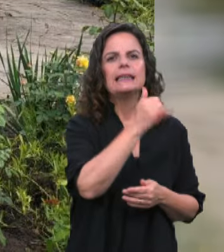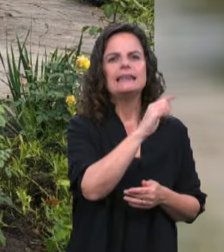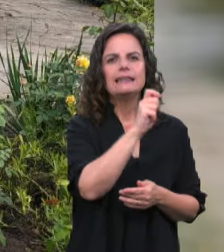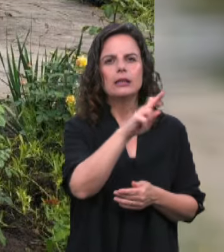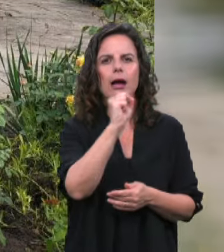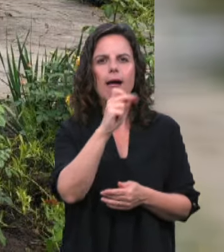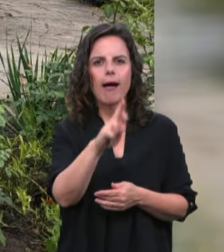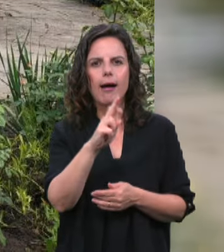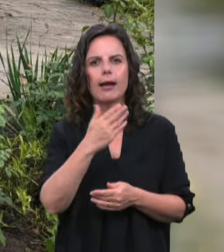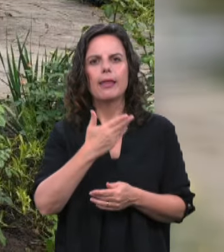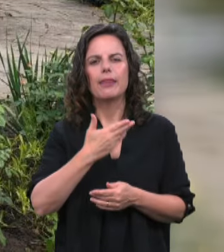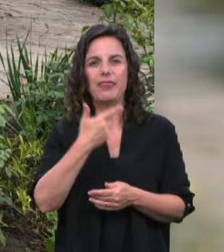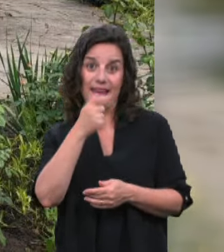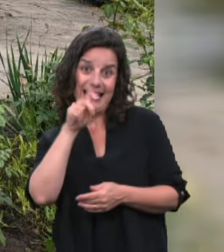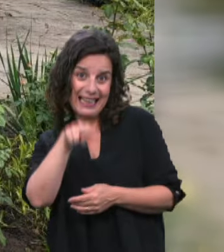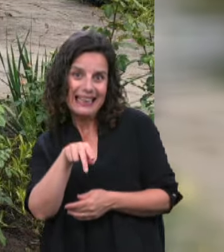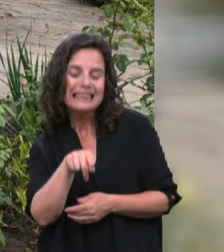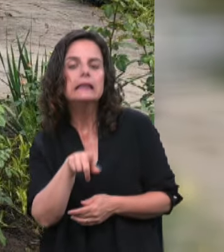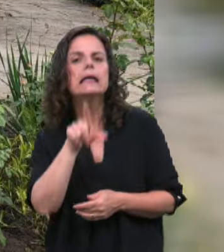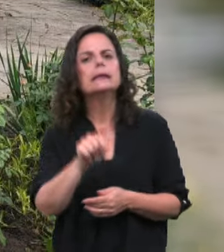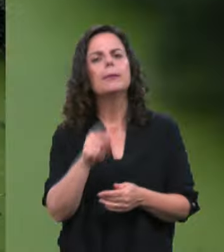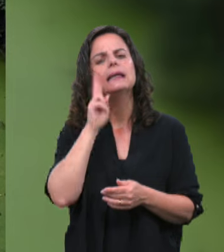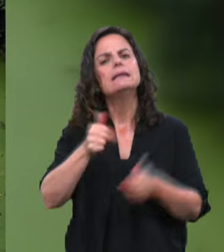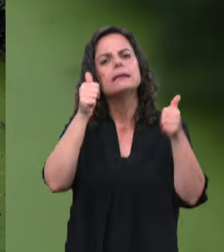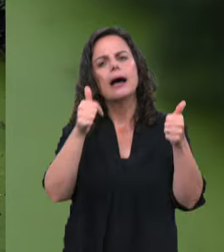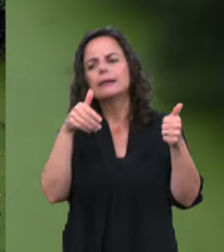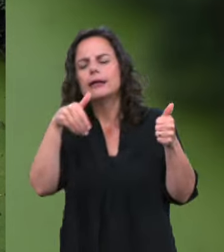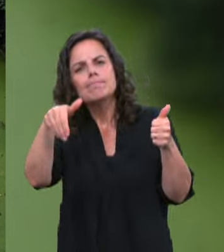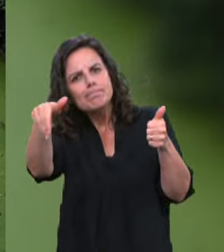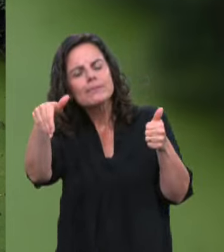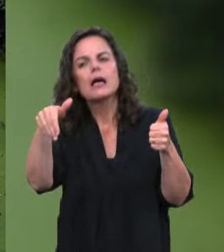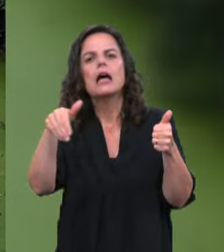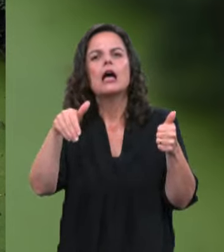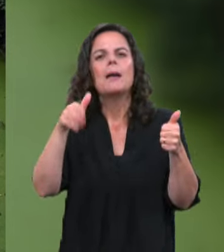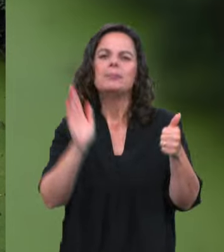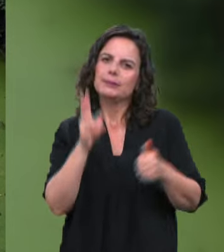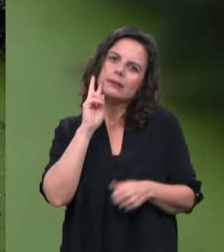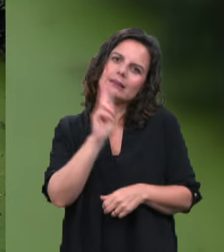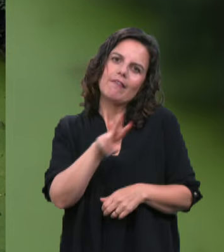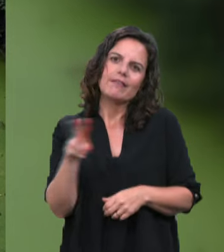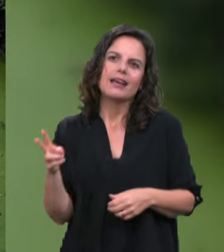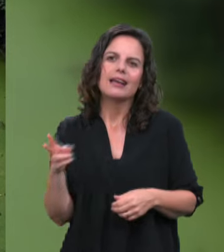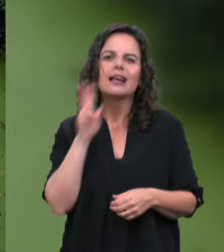Tiergarten, e noutra parte da cidade têm de ver também